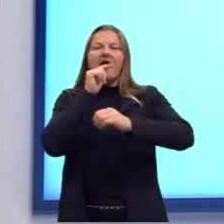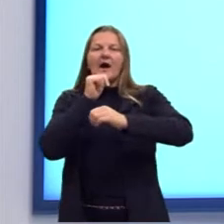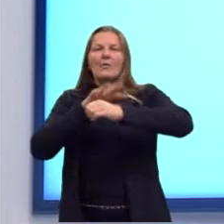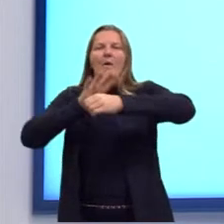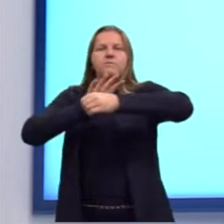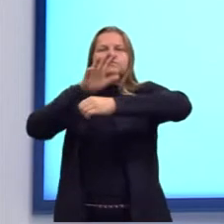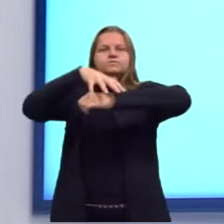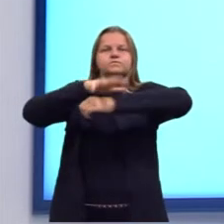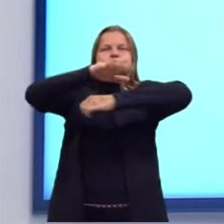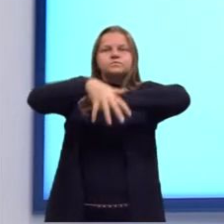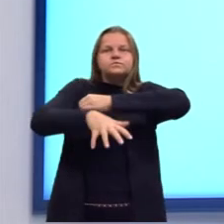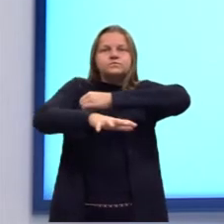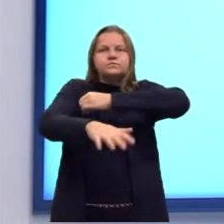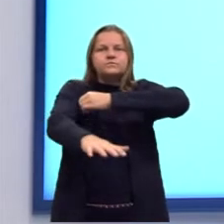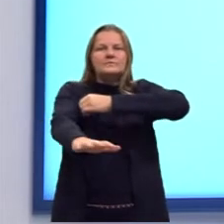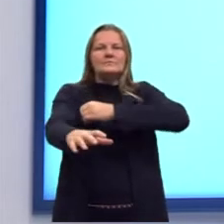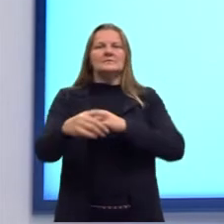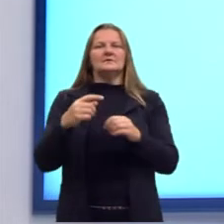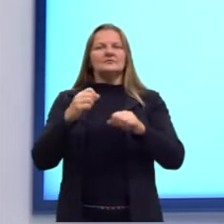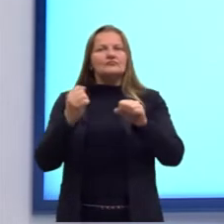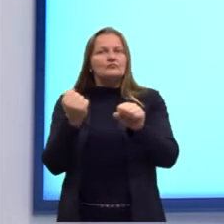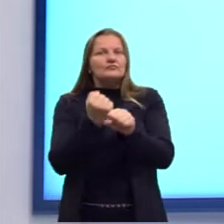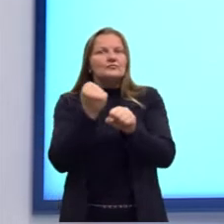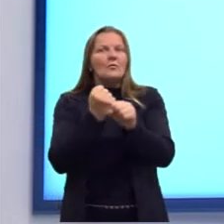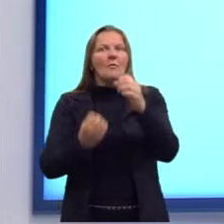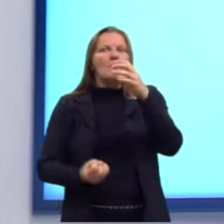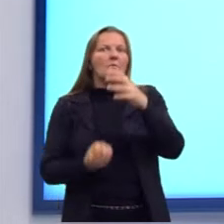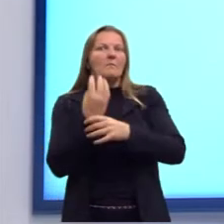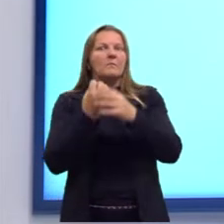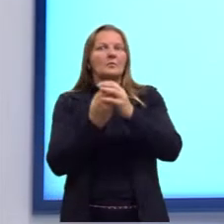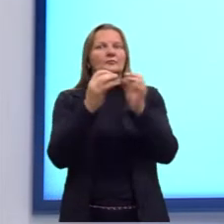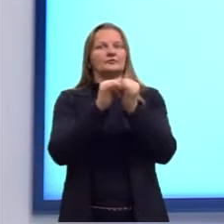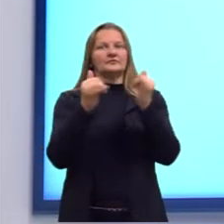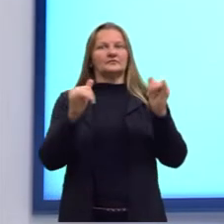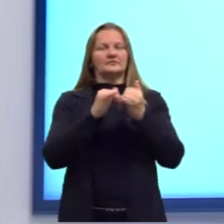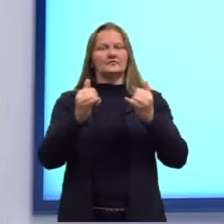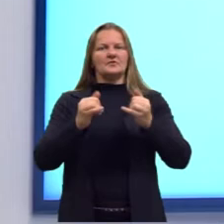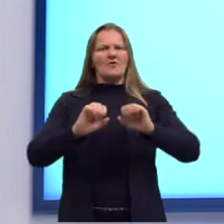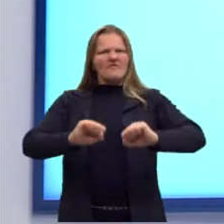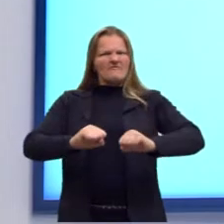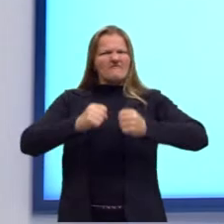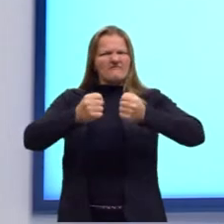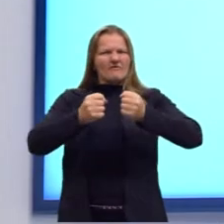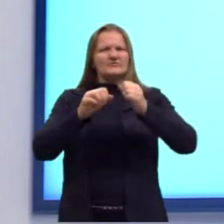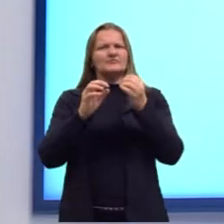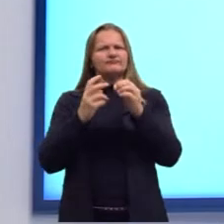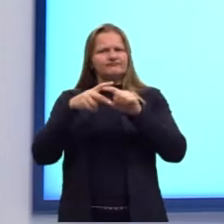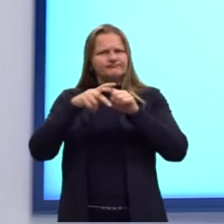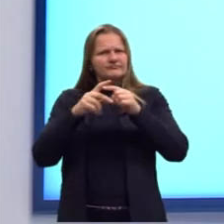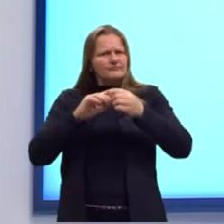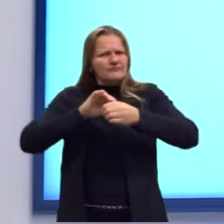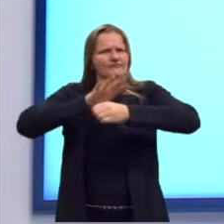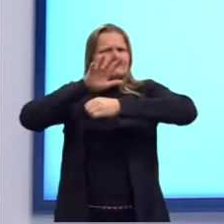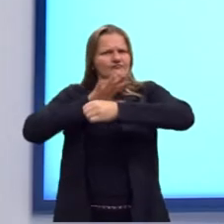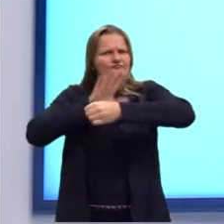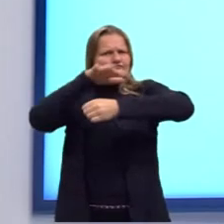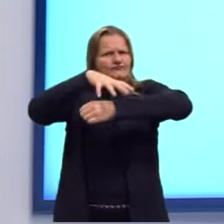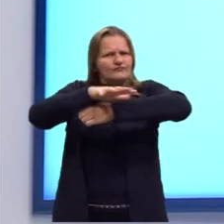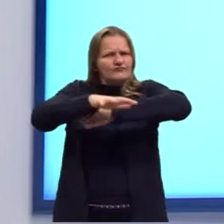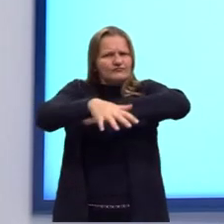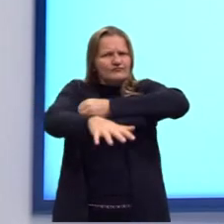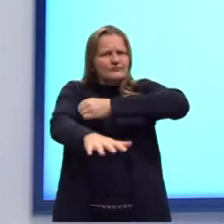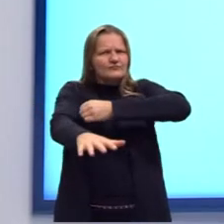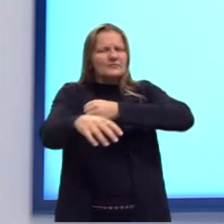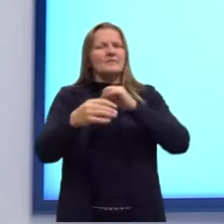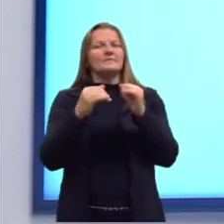na onde a gente tem esse movimento da água Já era então uma força mecânica uma energia me O